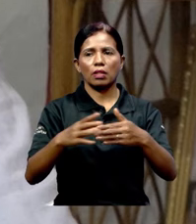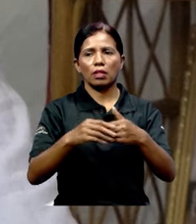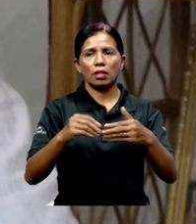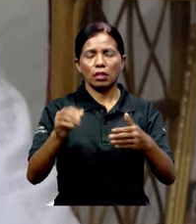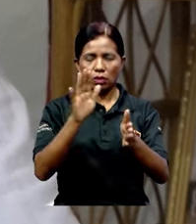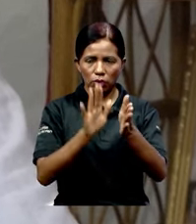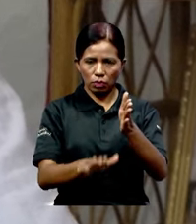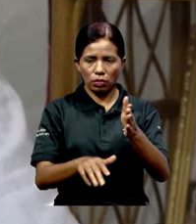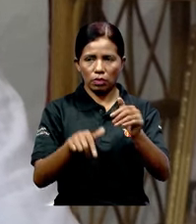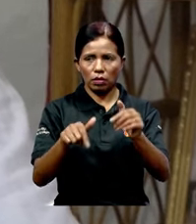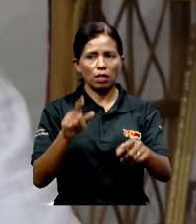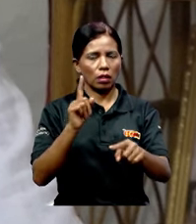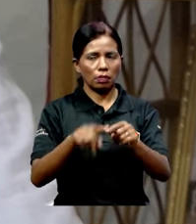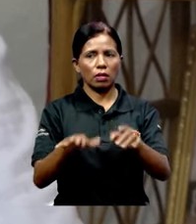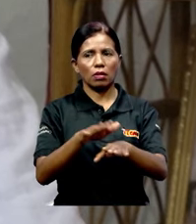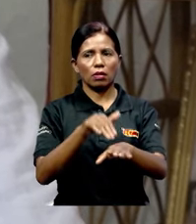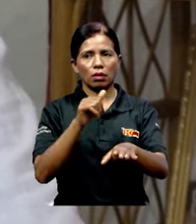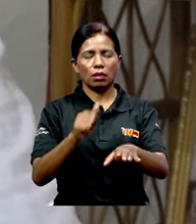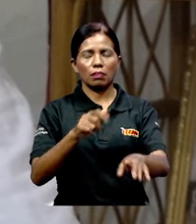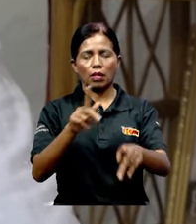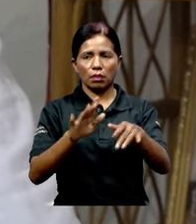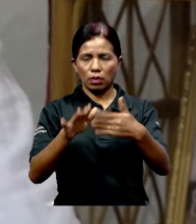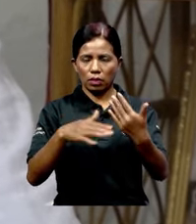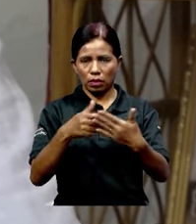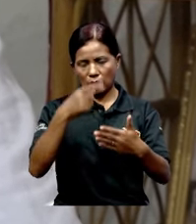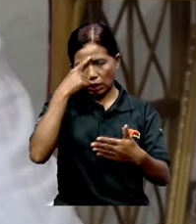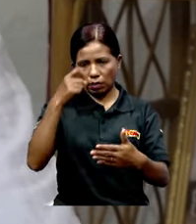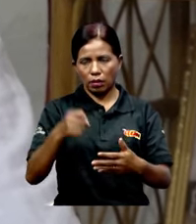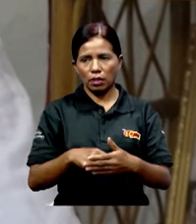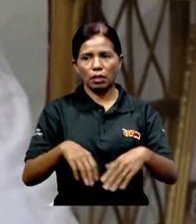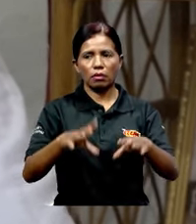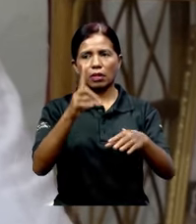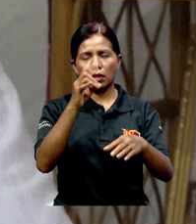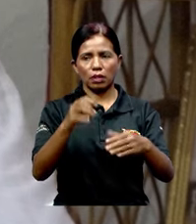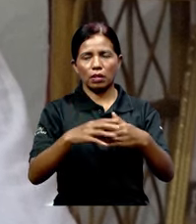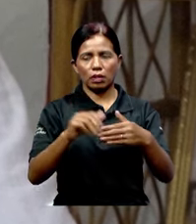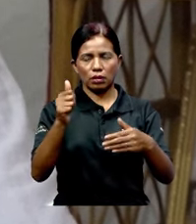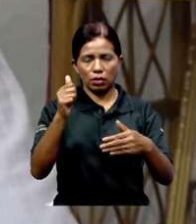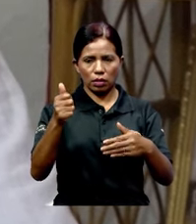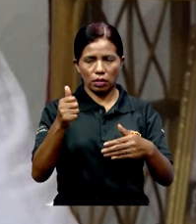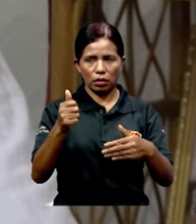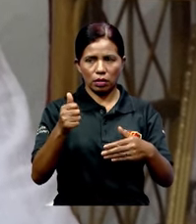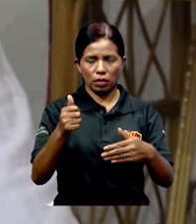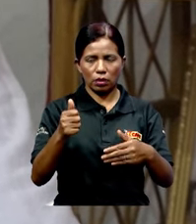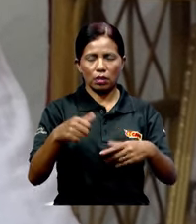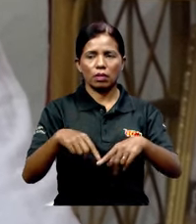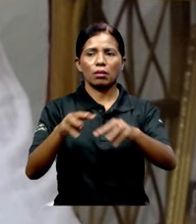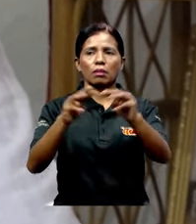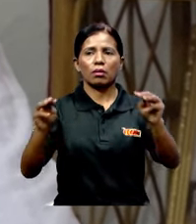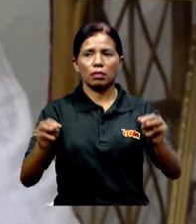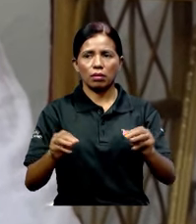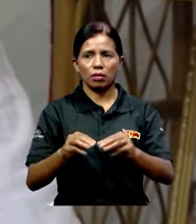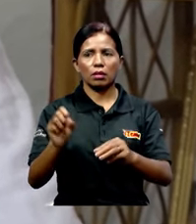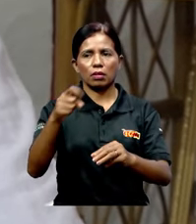menos e para Label afeta e custo para o consumidor. Também é uma fan de $10, 20 quilos, fan do município